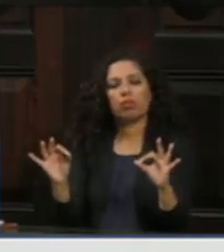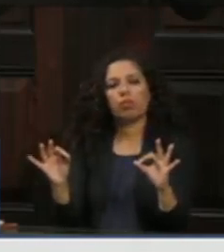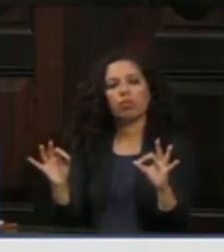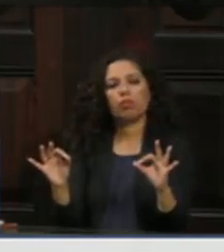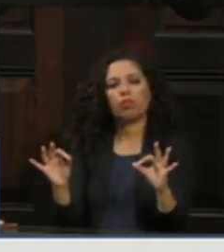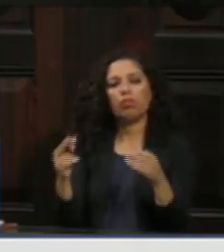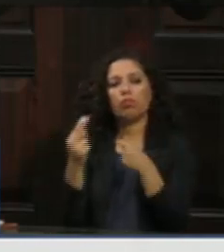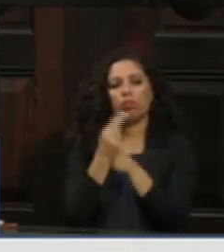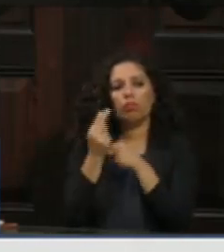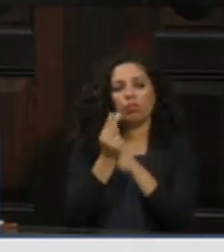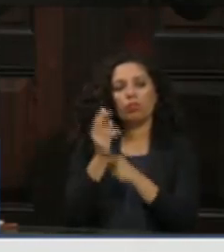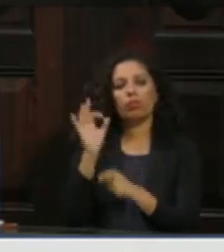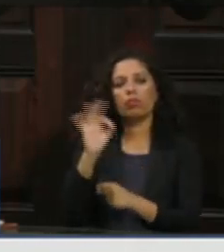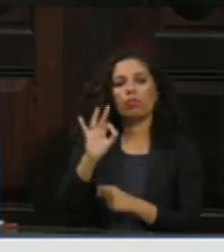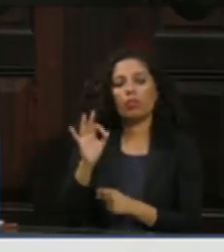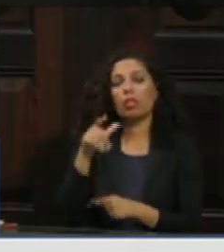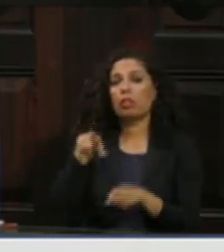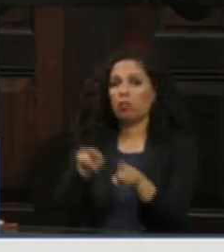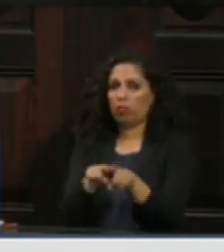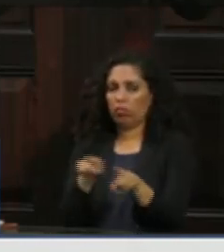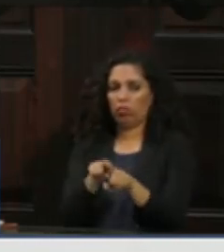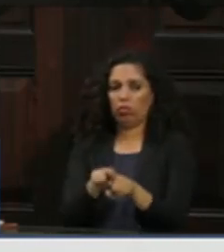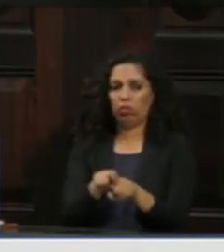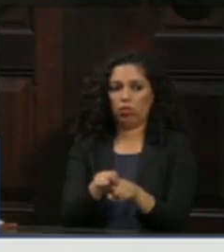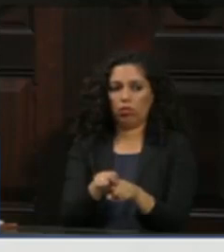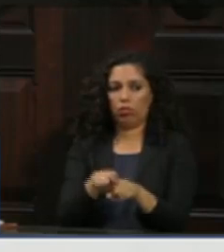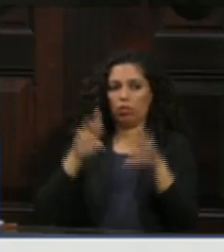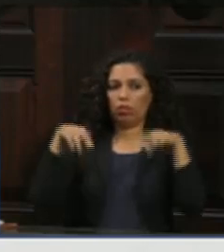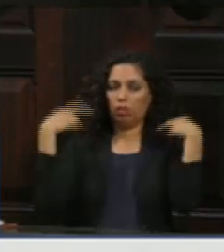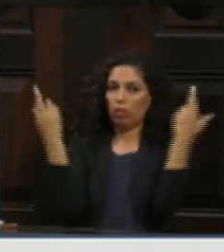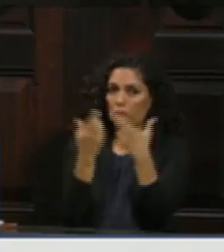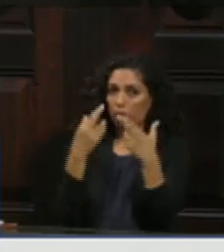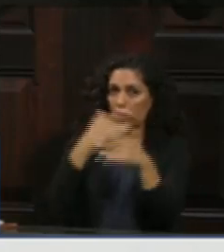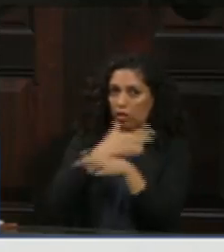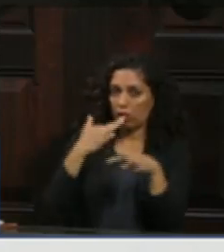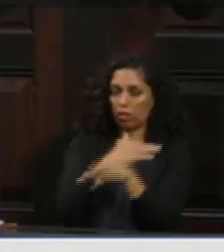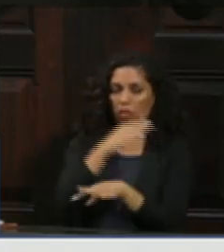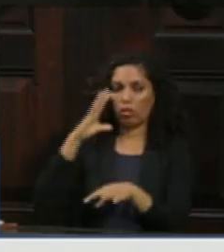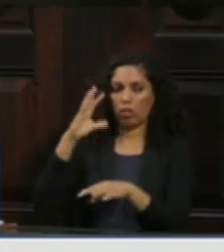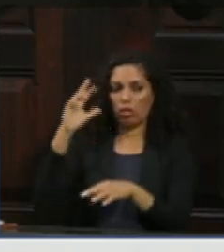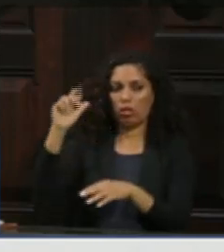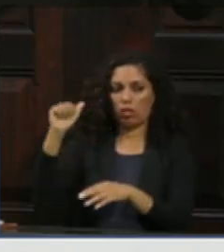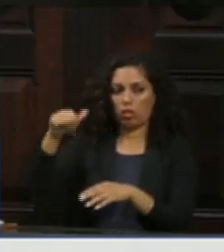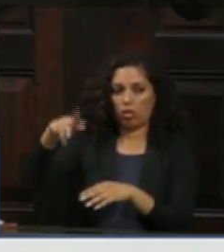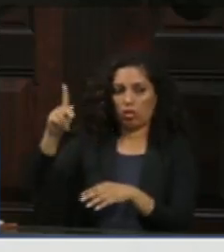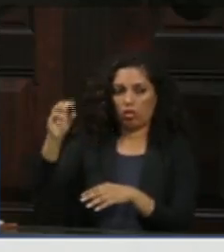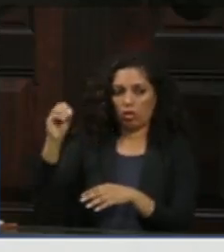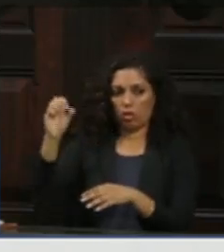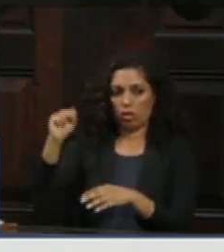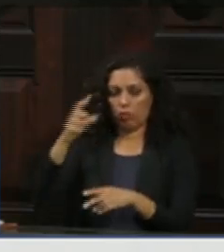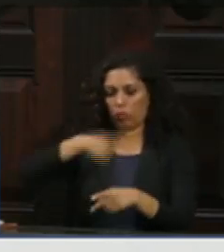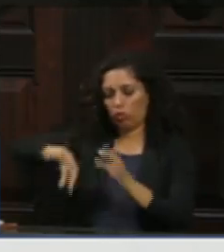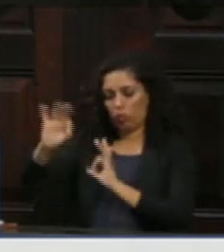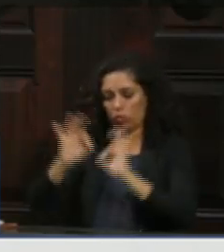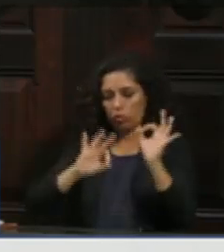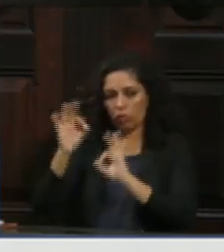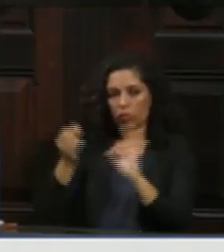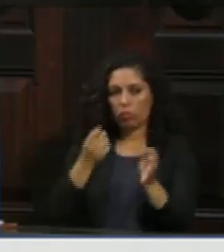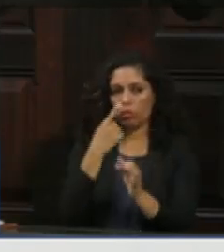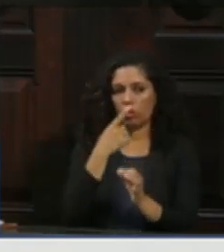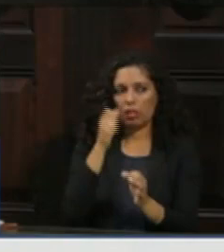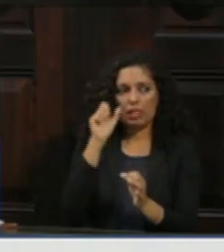que seja aplicado em outro comitê recursos arrecadados em determinado comitê. Isso cria um